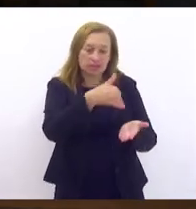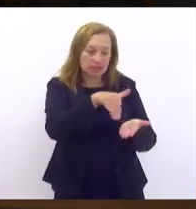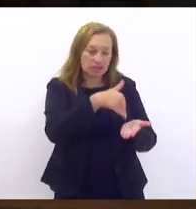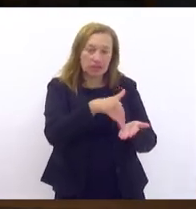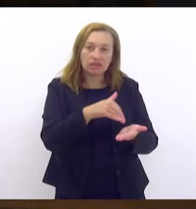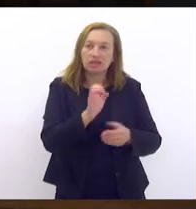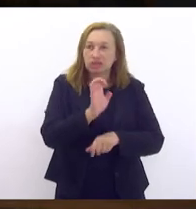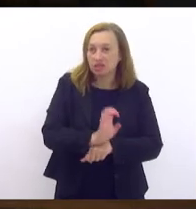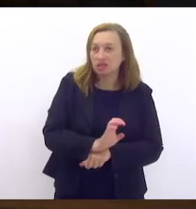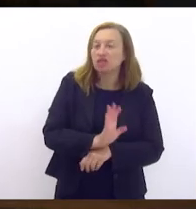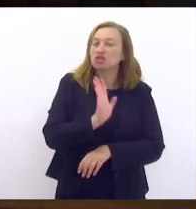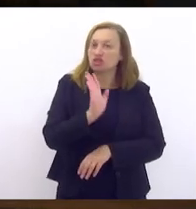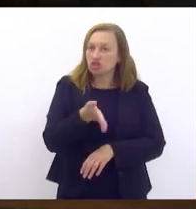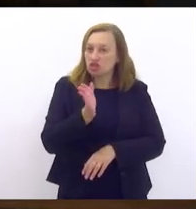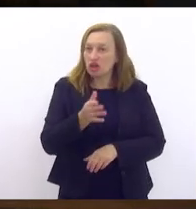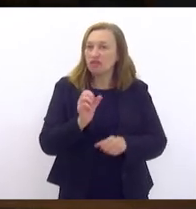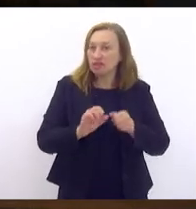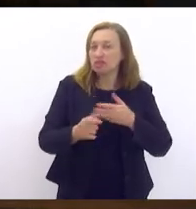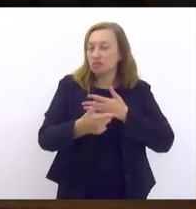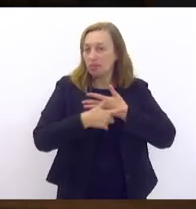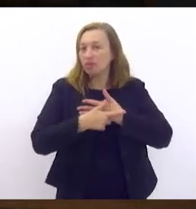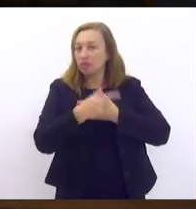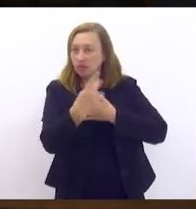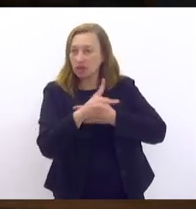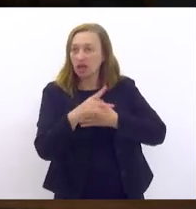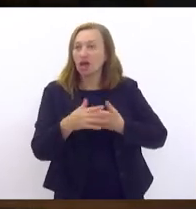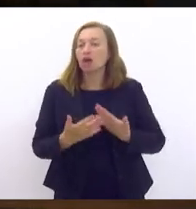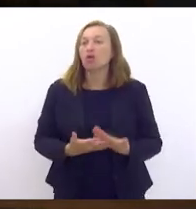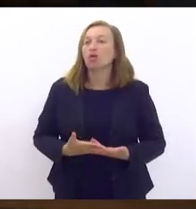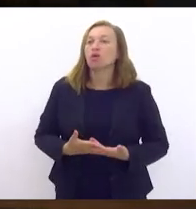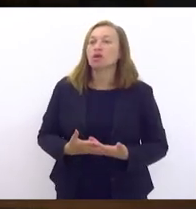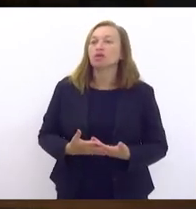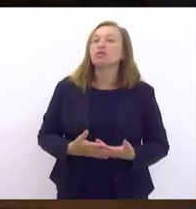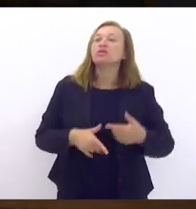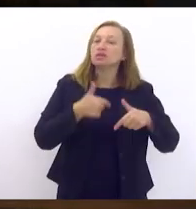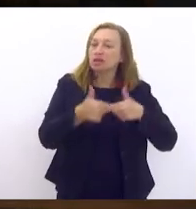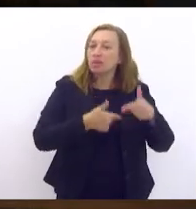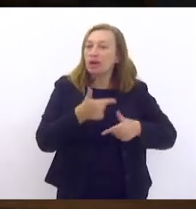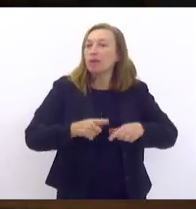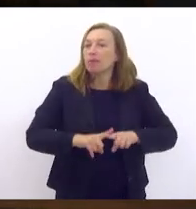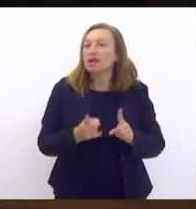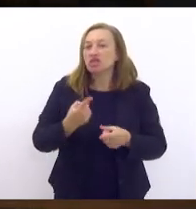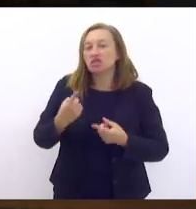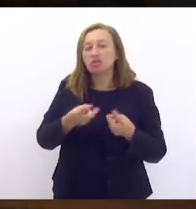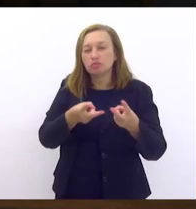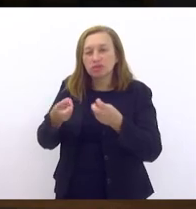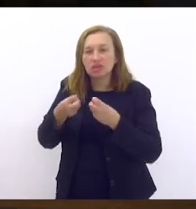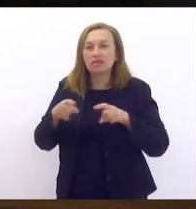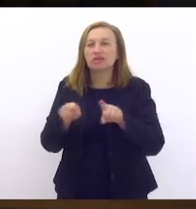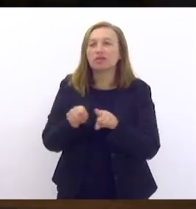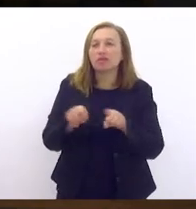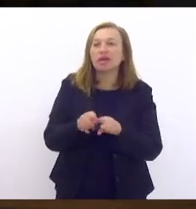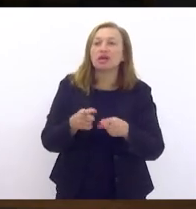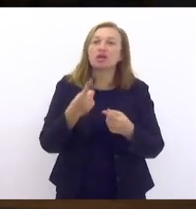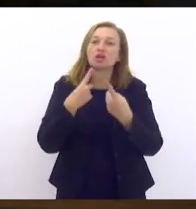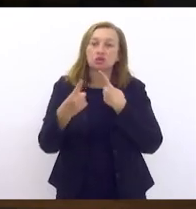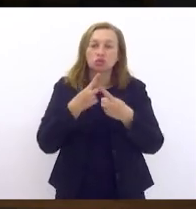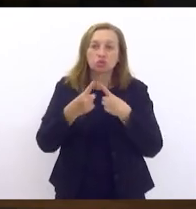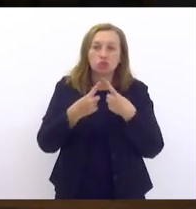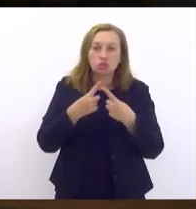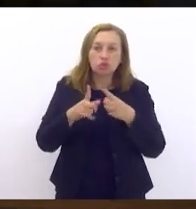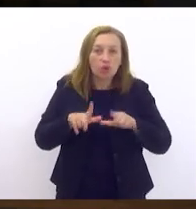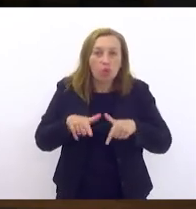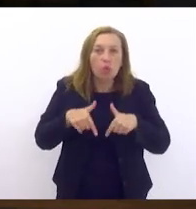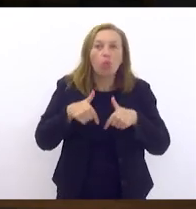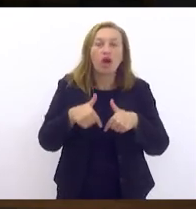de Estado que já vem fazendo seu papel vem trabalhando mas a gente verifica também que é um debate e é